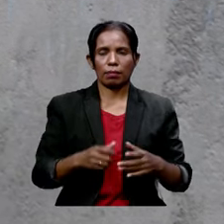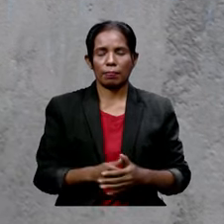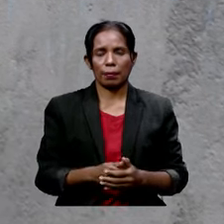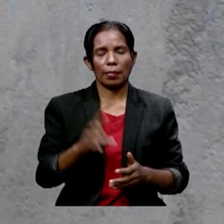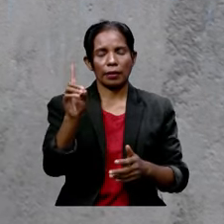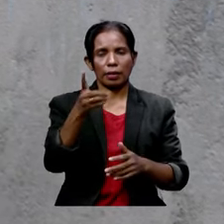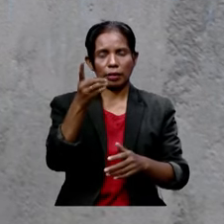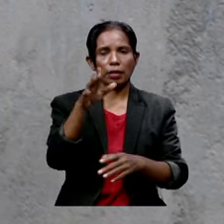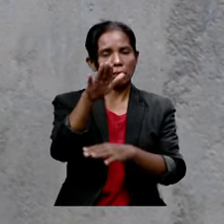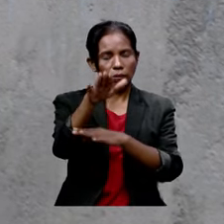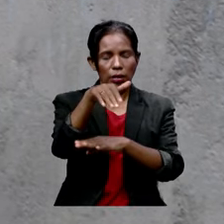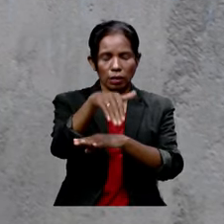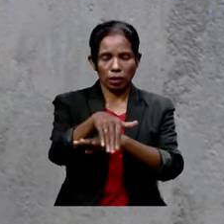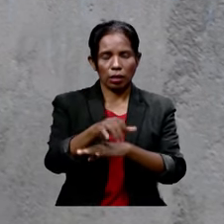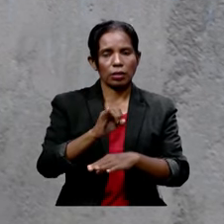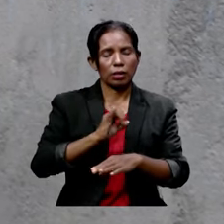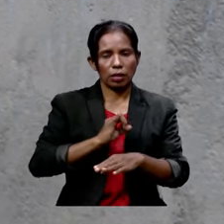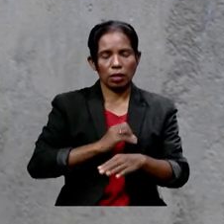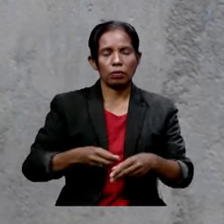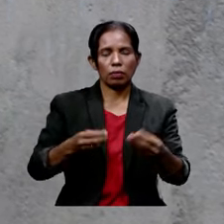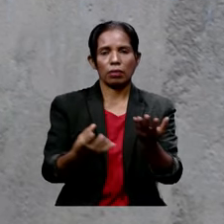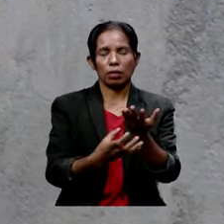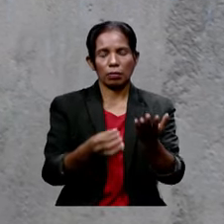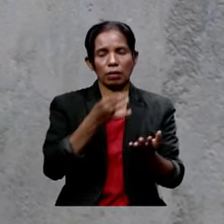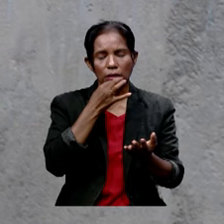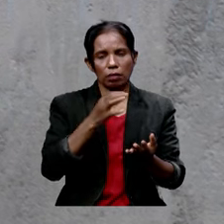der mi dia kala ne tristi tam ba mo e ma falu ta ne